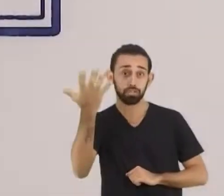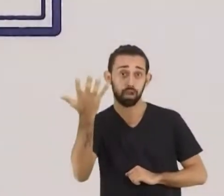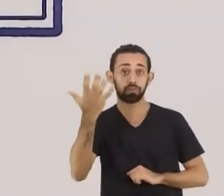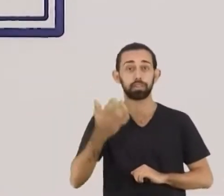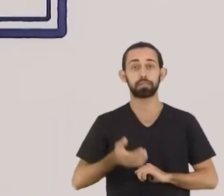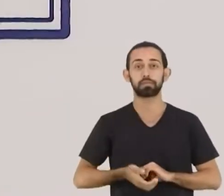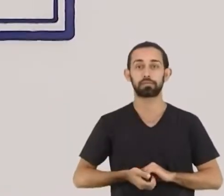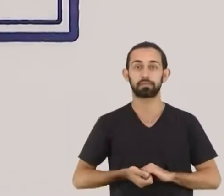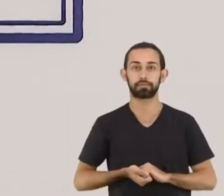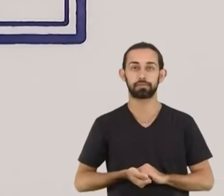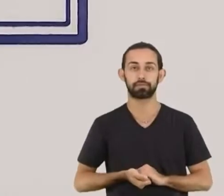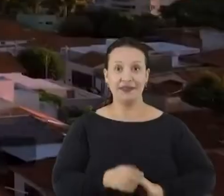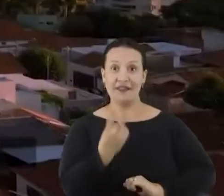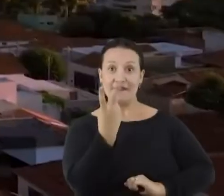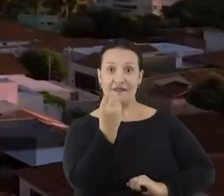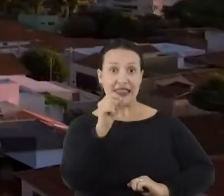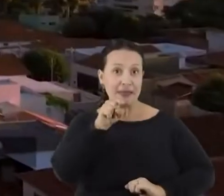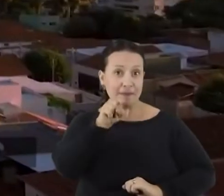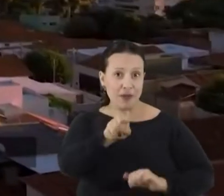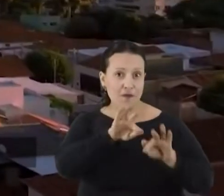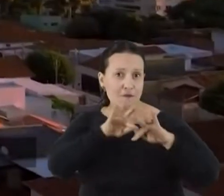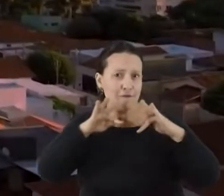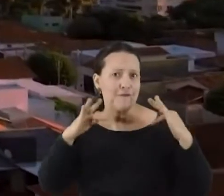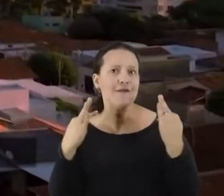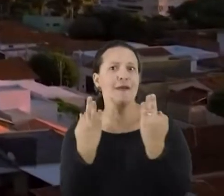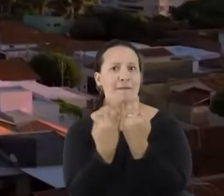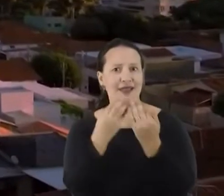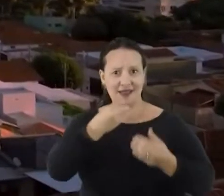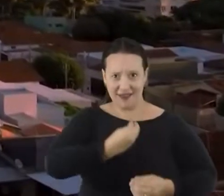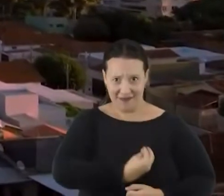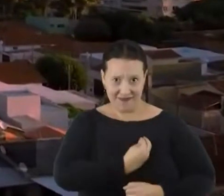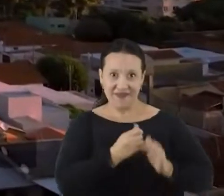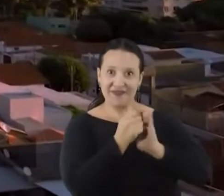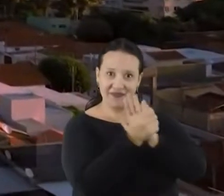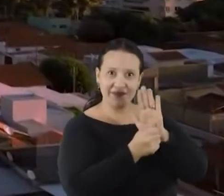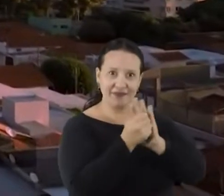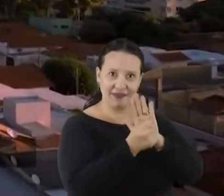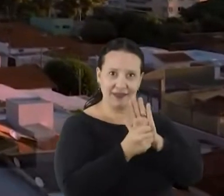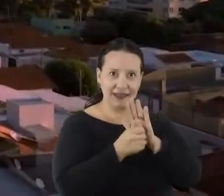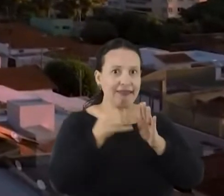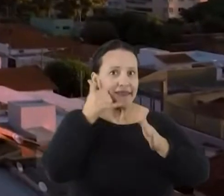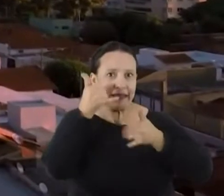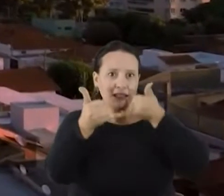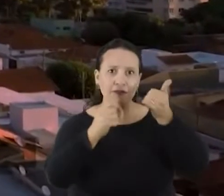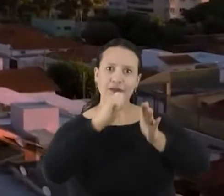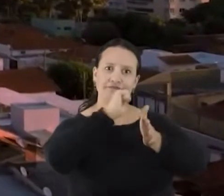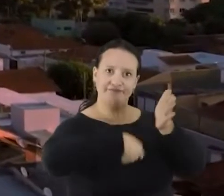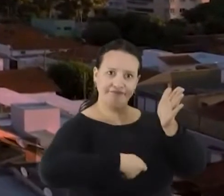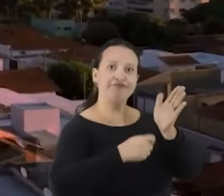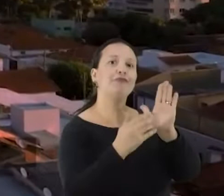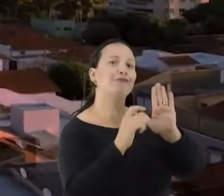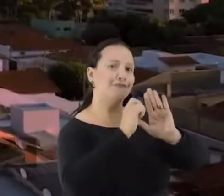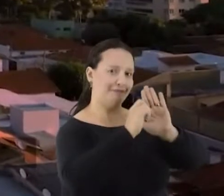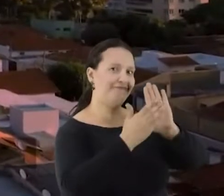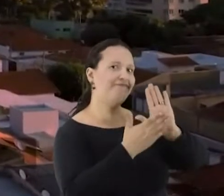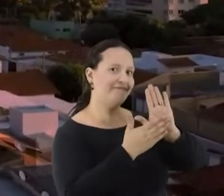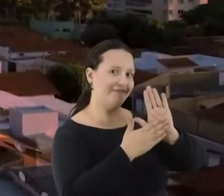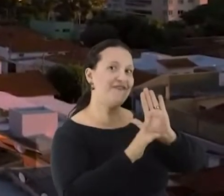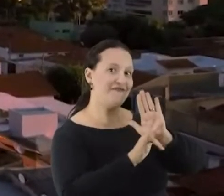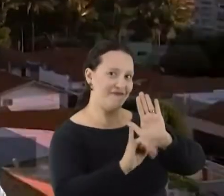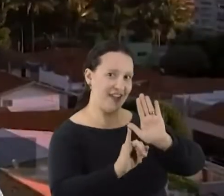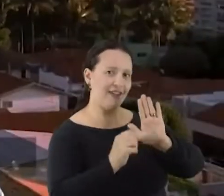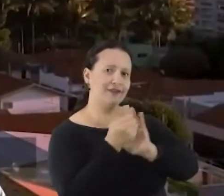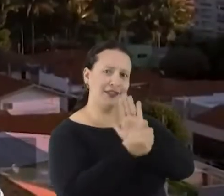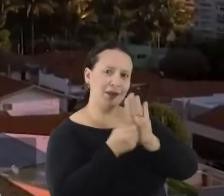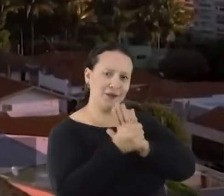Coca resolve. Todas as 20 mil famílias de menor renda vão receber gratuitamente um celular para acessar a